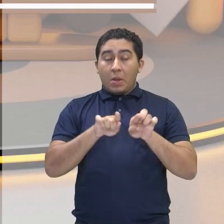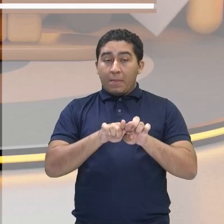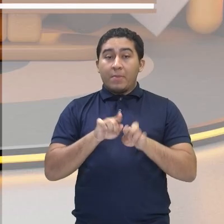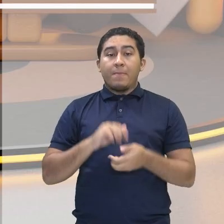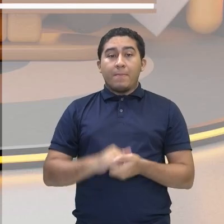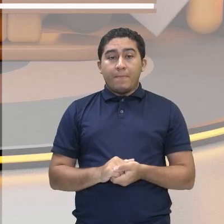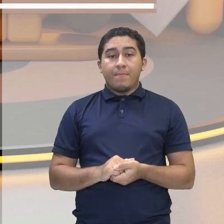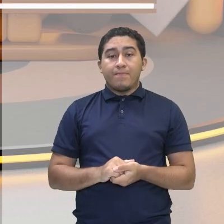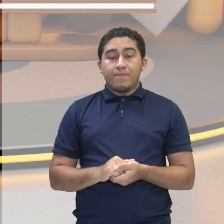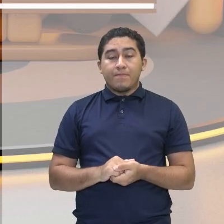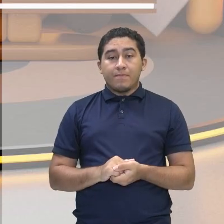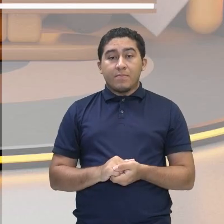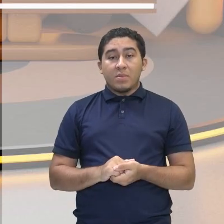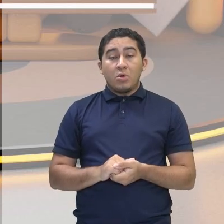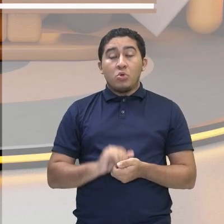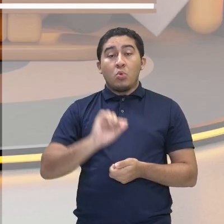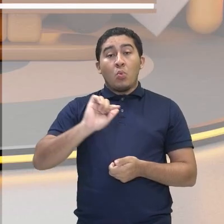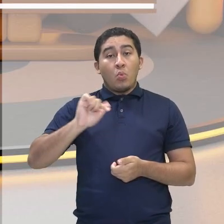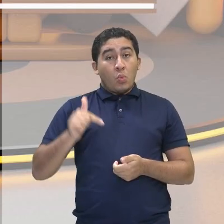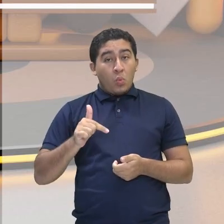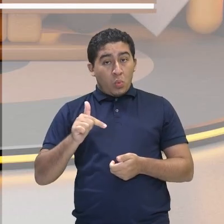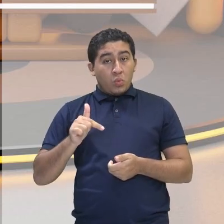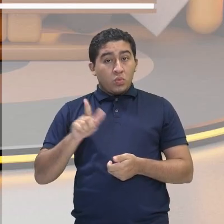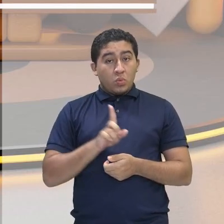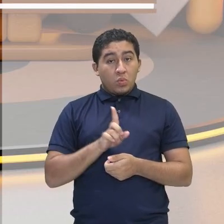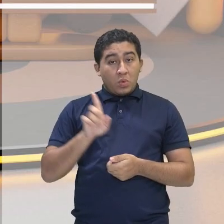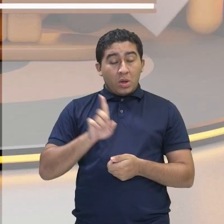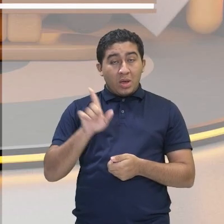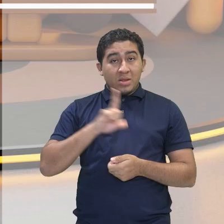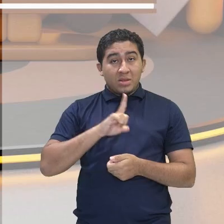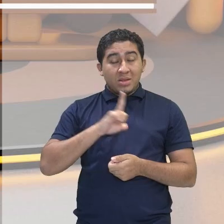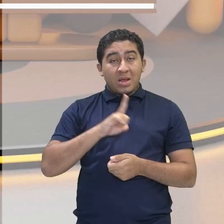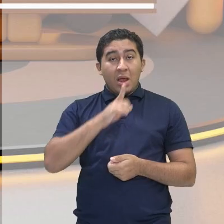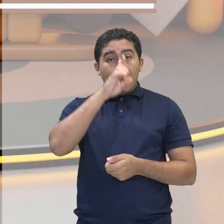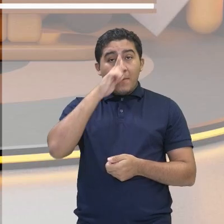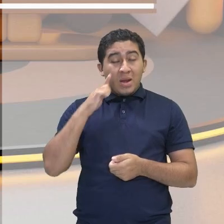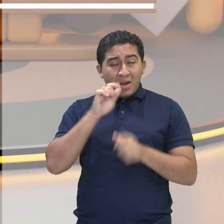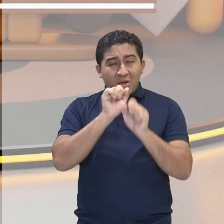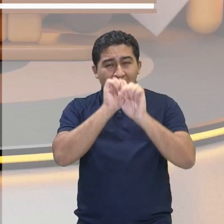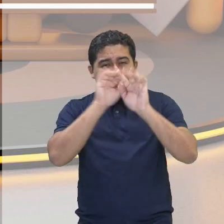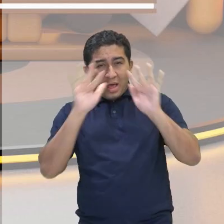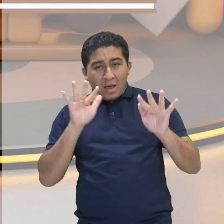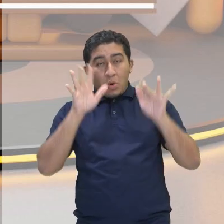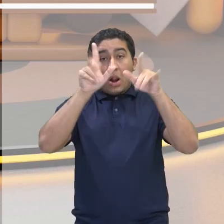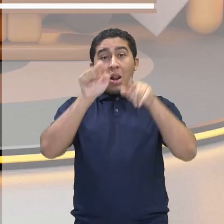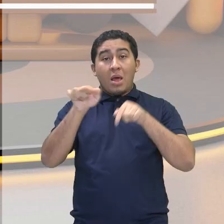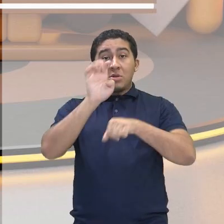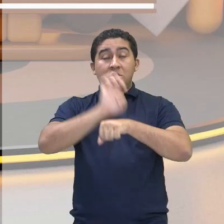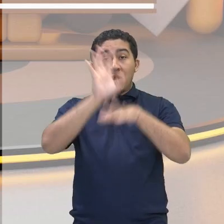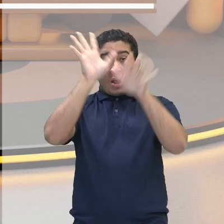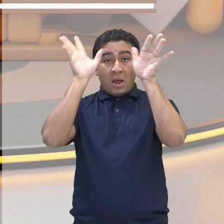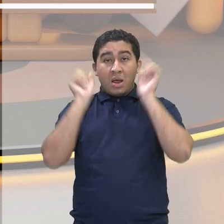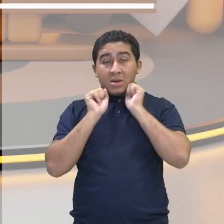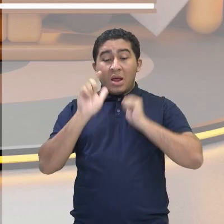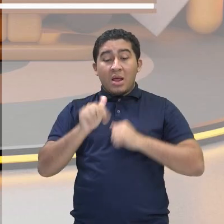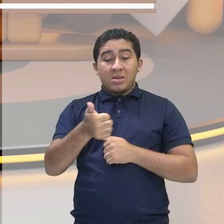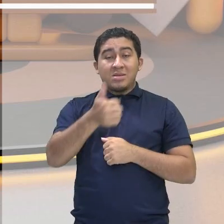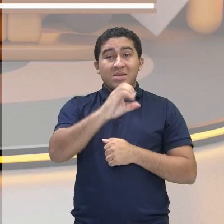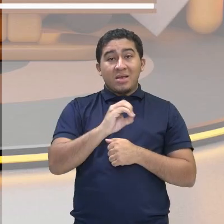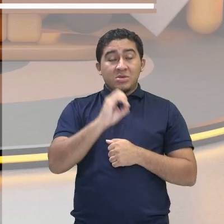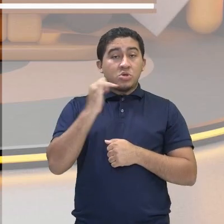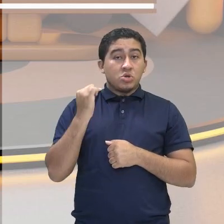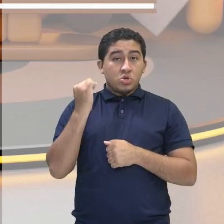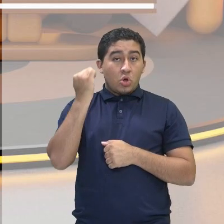ali de amarelo mais claro, o que eu vou ter? E também no Acre, eu vou ter 10 horas da manhã.